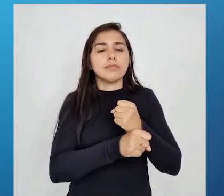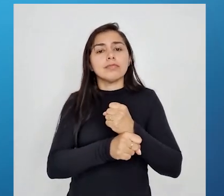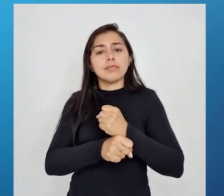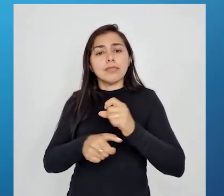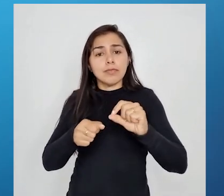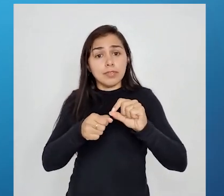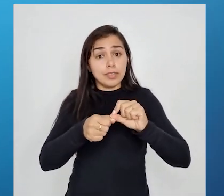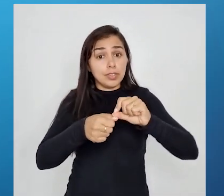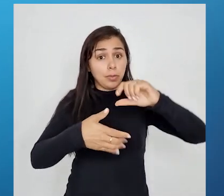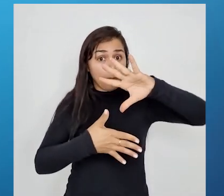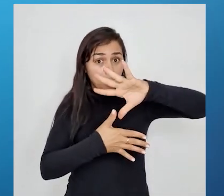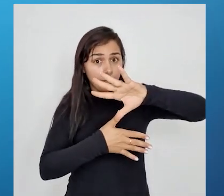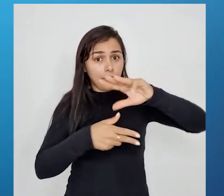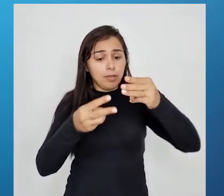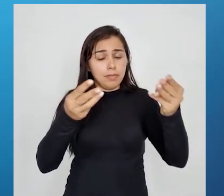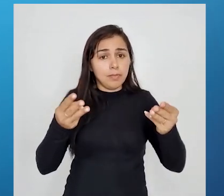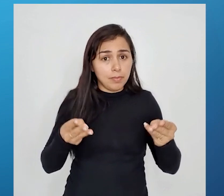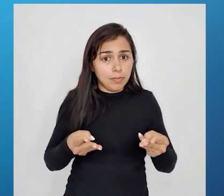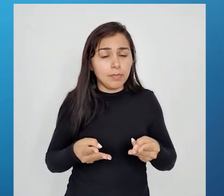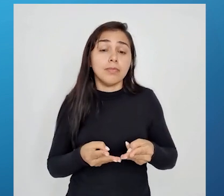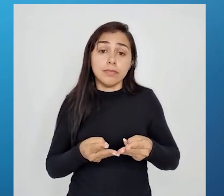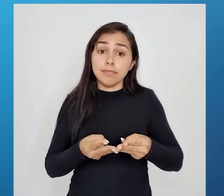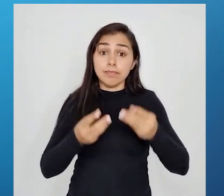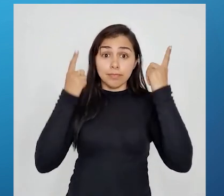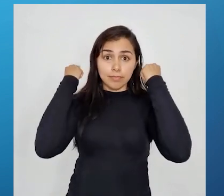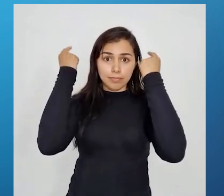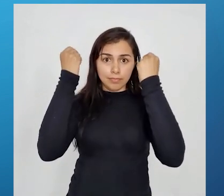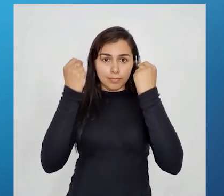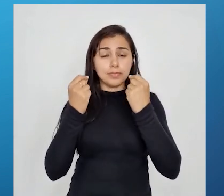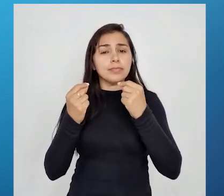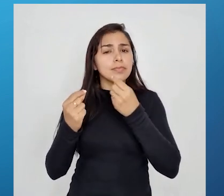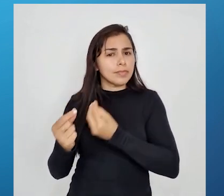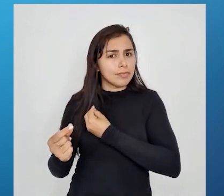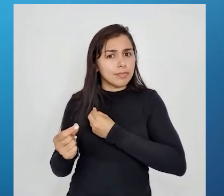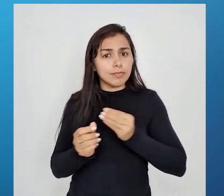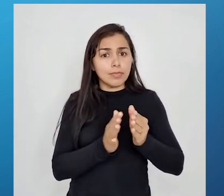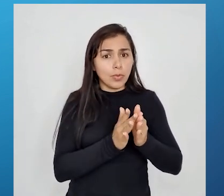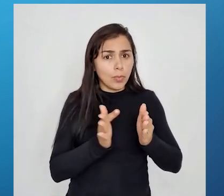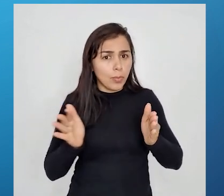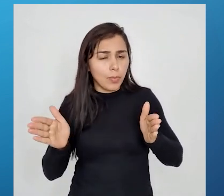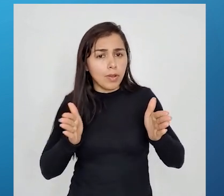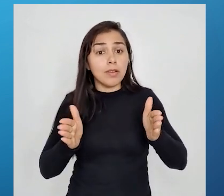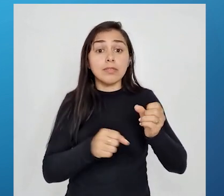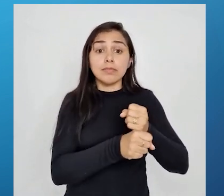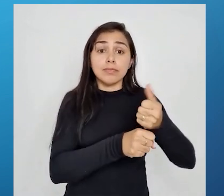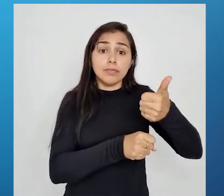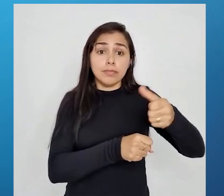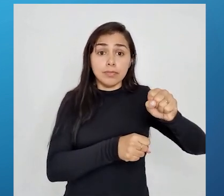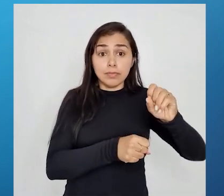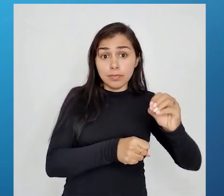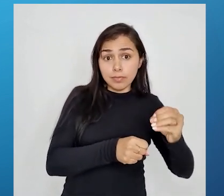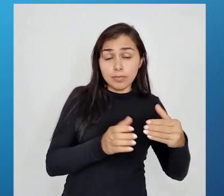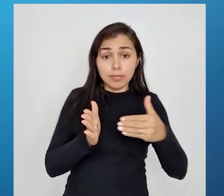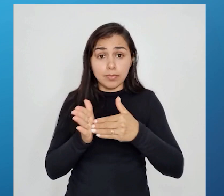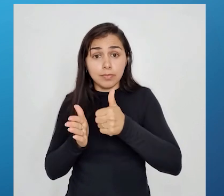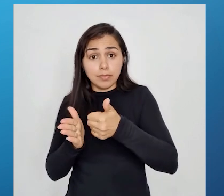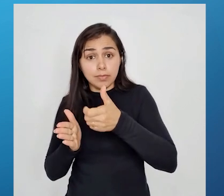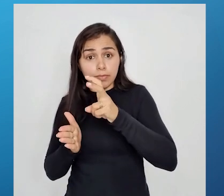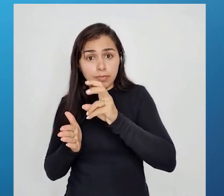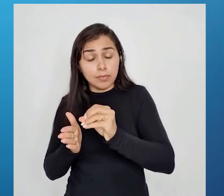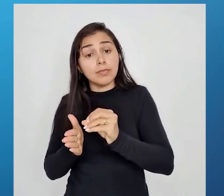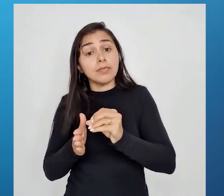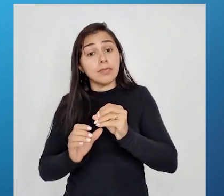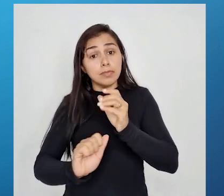matemático grego Hiparco, que viveu entre os anos 180 e 125 a.C. e que ganhou o direito de